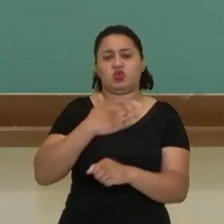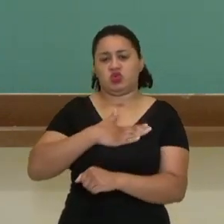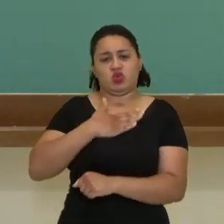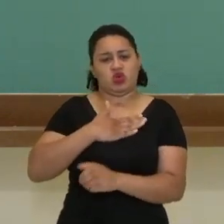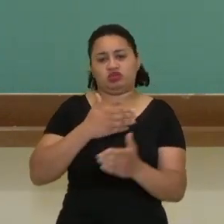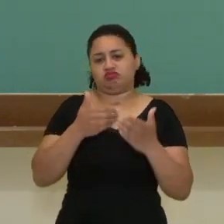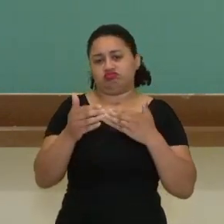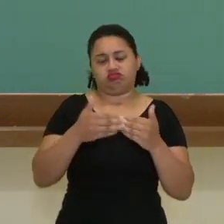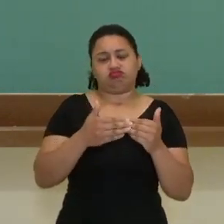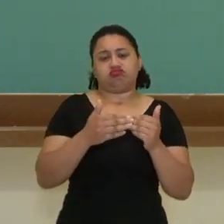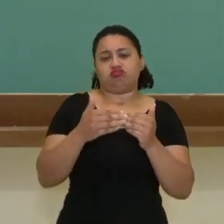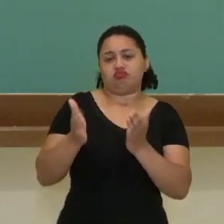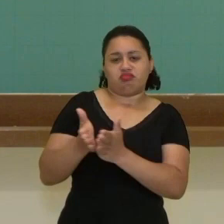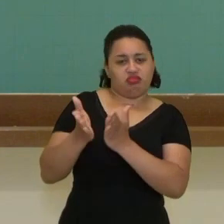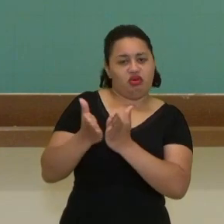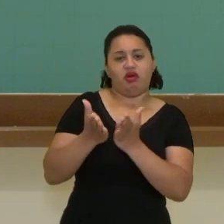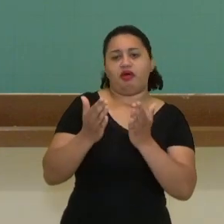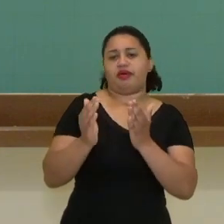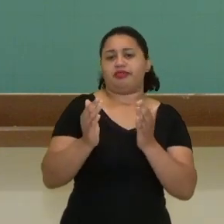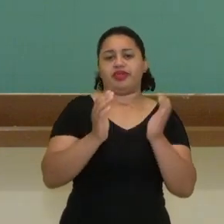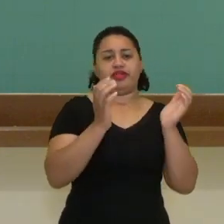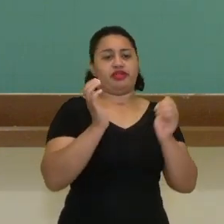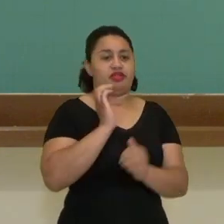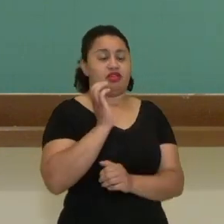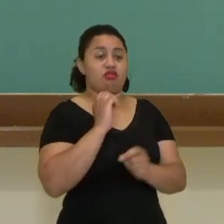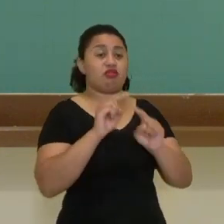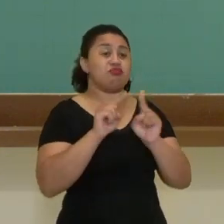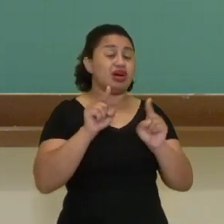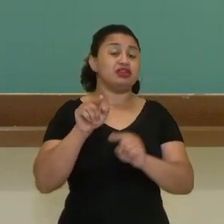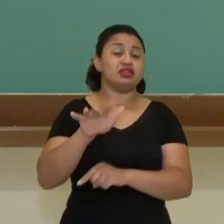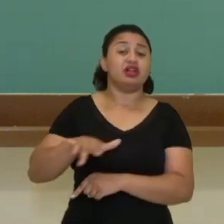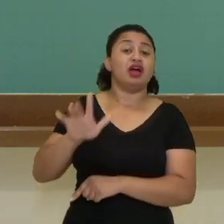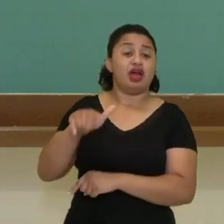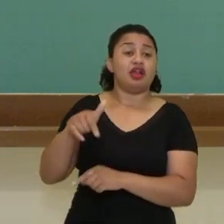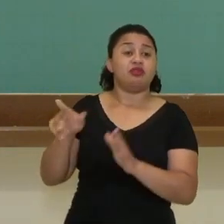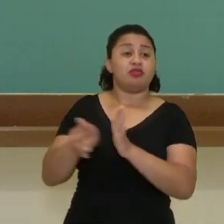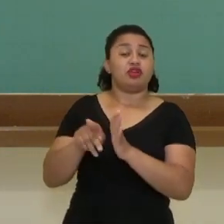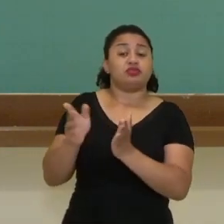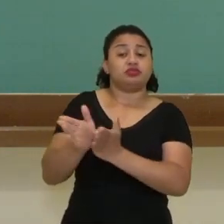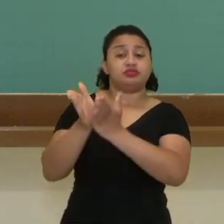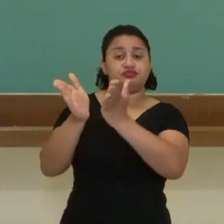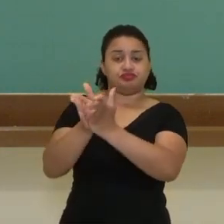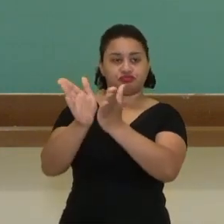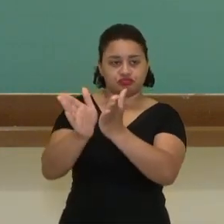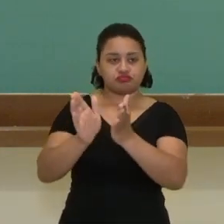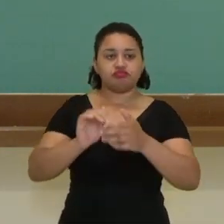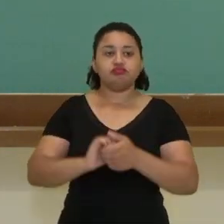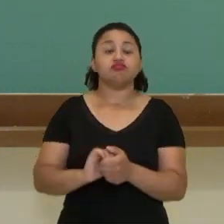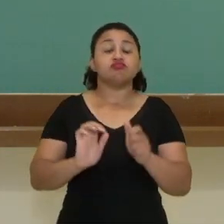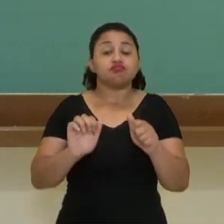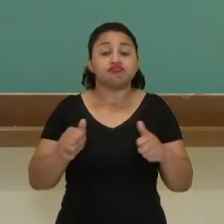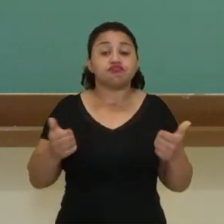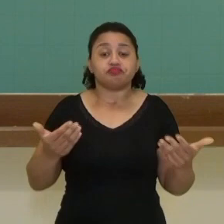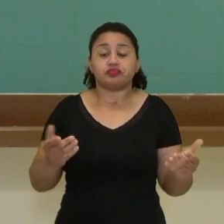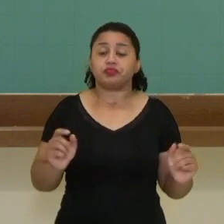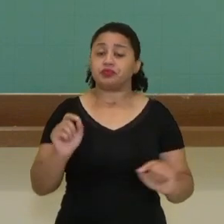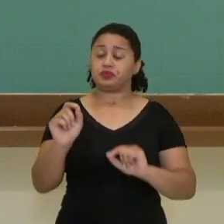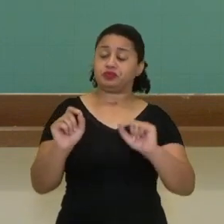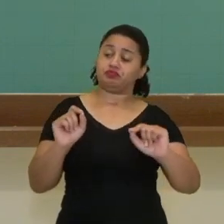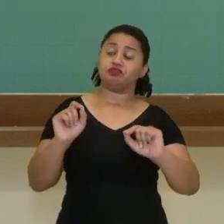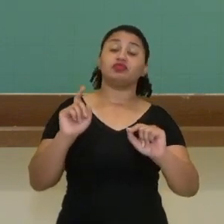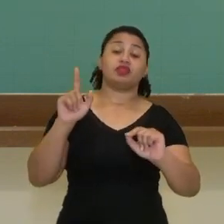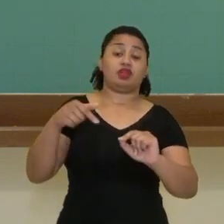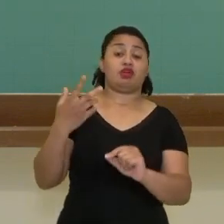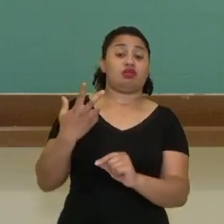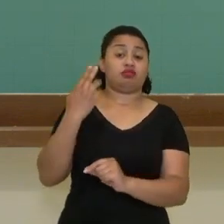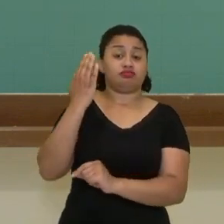social, mas neste momento ela remetia a situações mais de pobreza, ok? E eis então que o Vincent